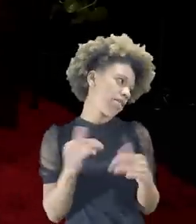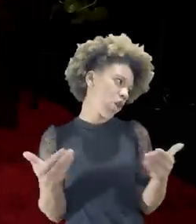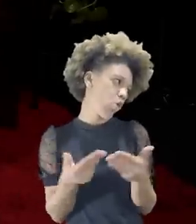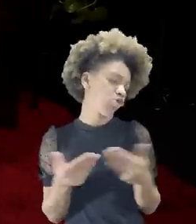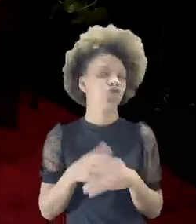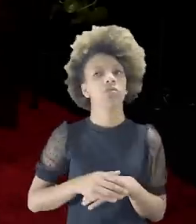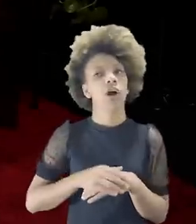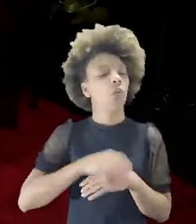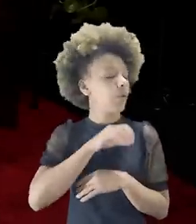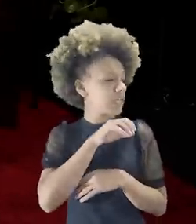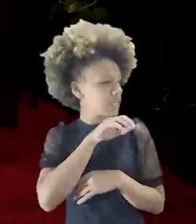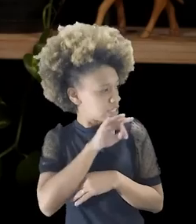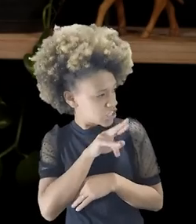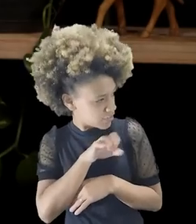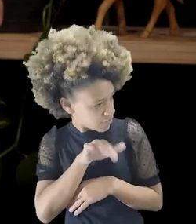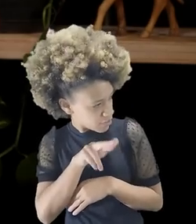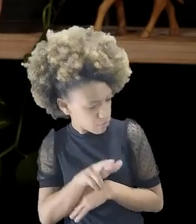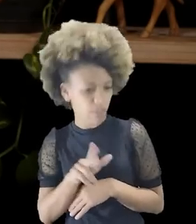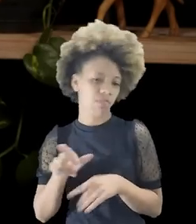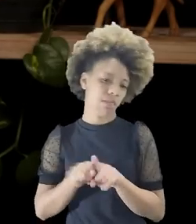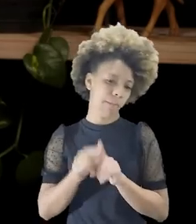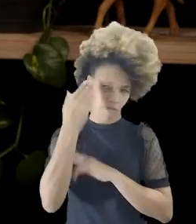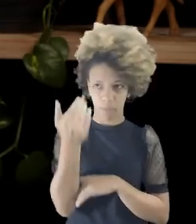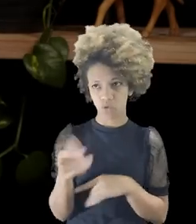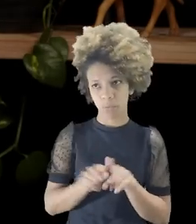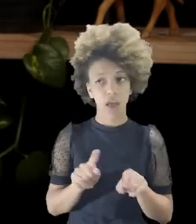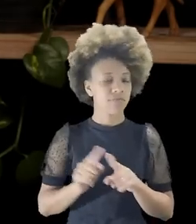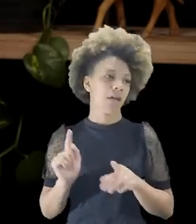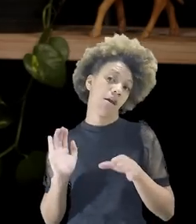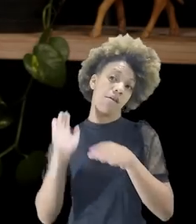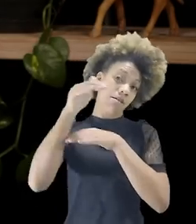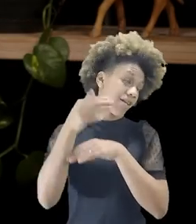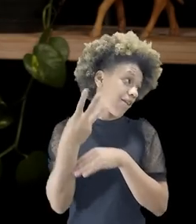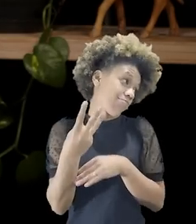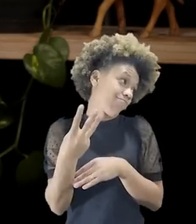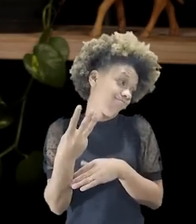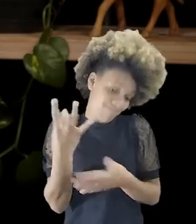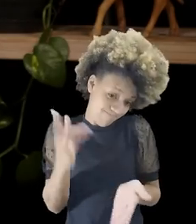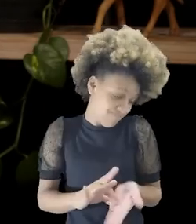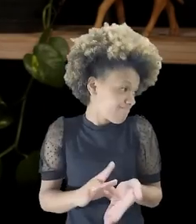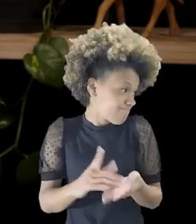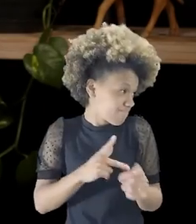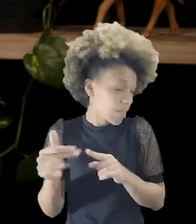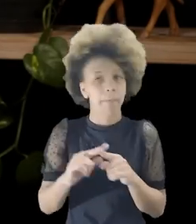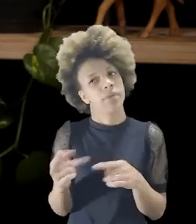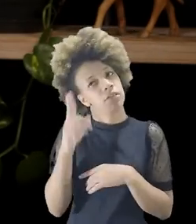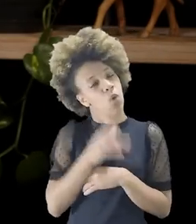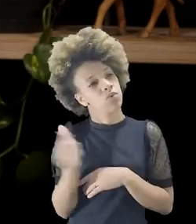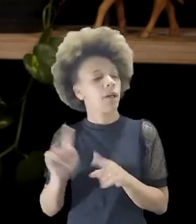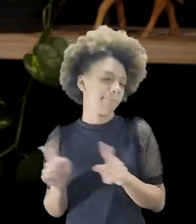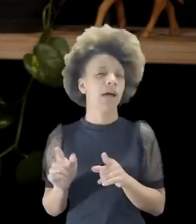né que é o maior jogador acho que desse momento tão legal tal história né não imagina o cara mais digamos assim mais